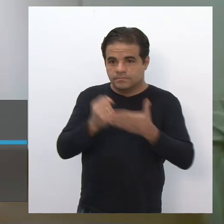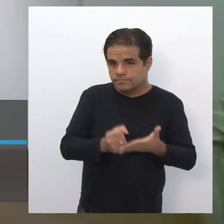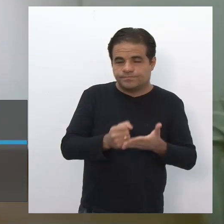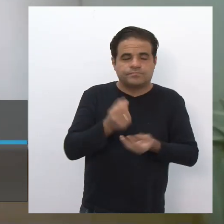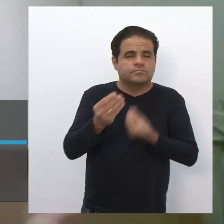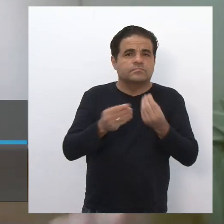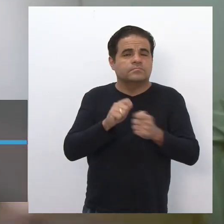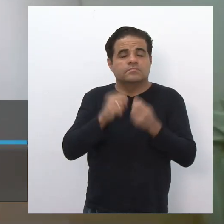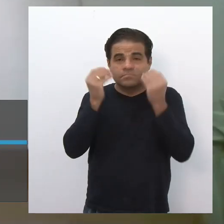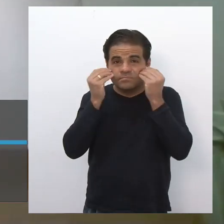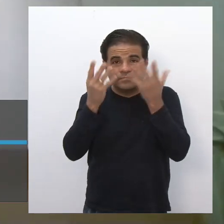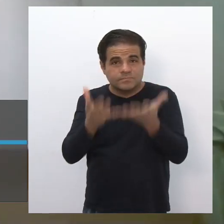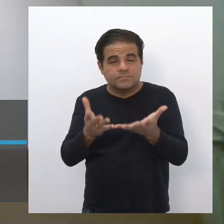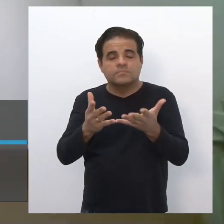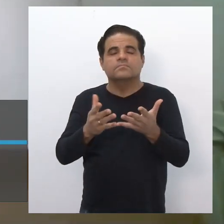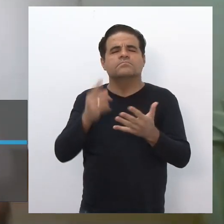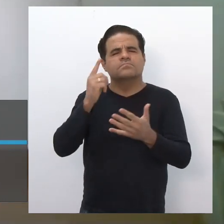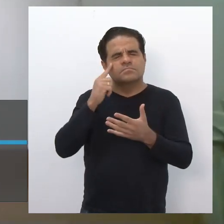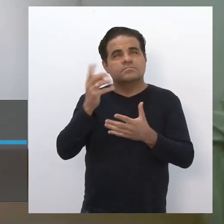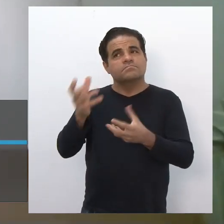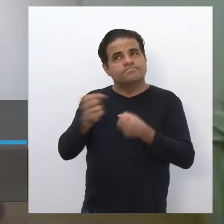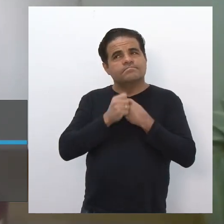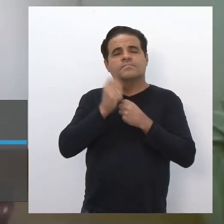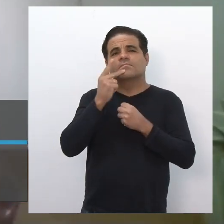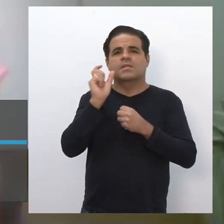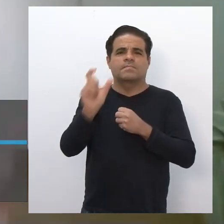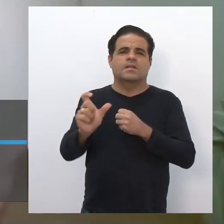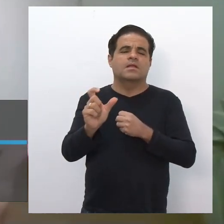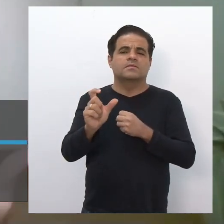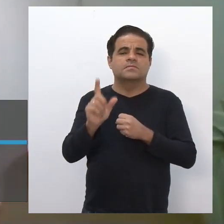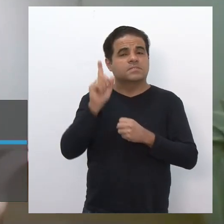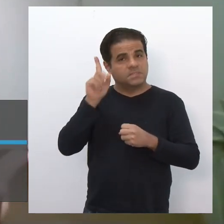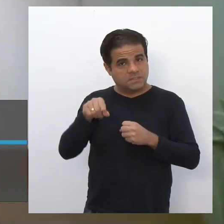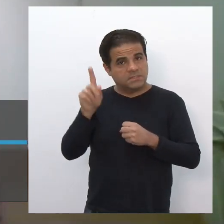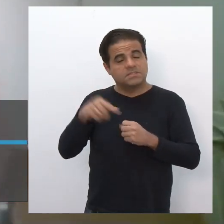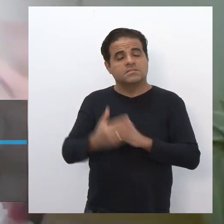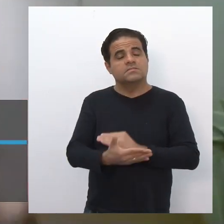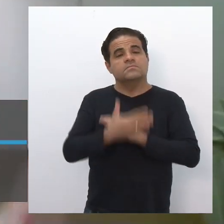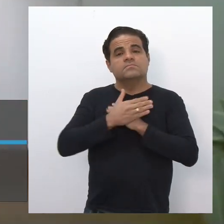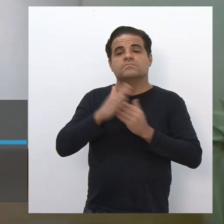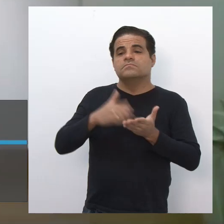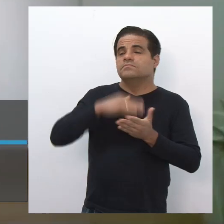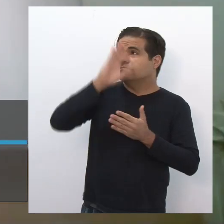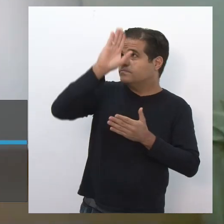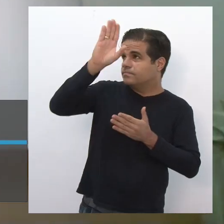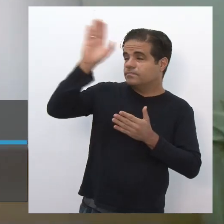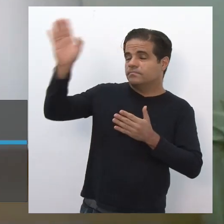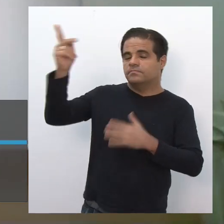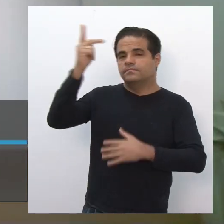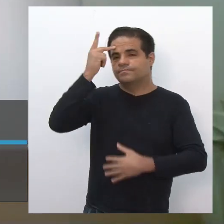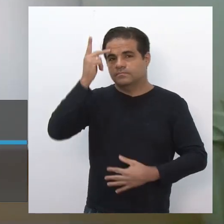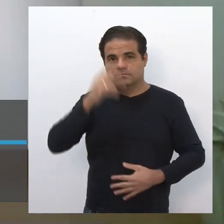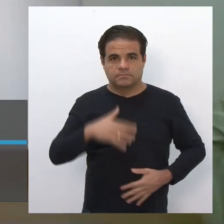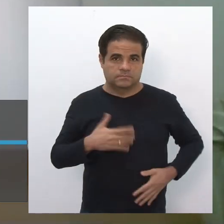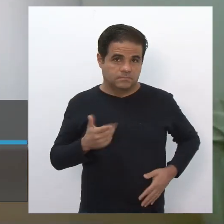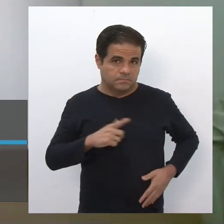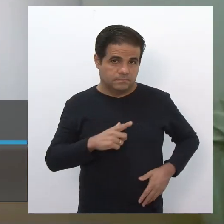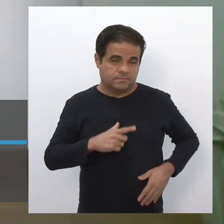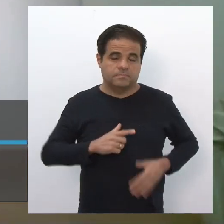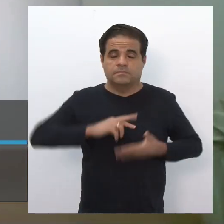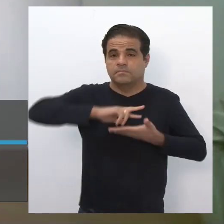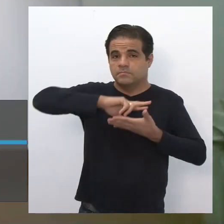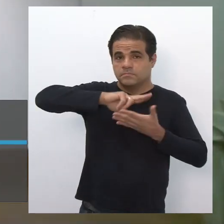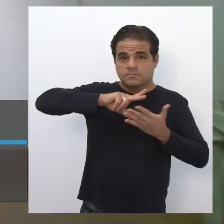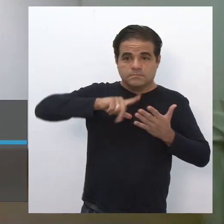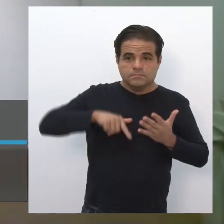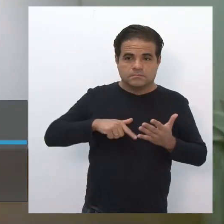deveria demonstrar, até puxando um pouco da fala do Pierre, que as bibliotecas, tanto a de São Paulo quanto Vila Lobos, têm essa